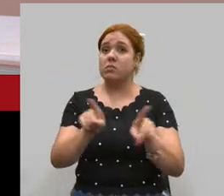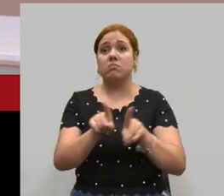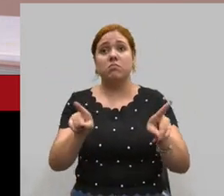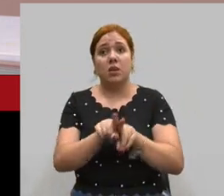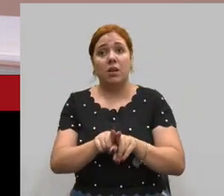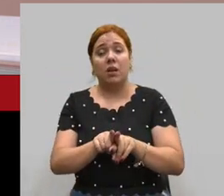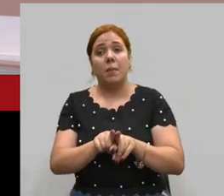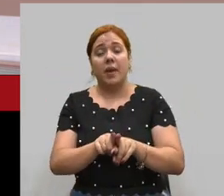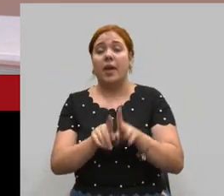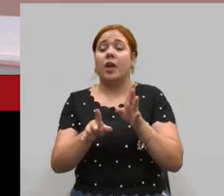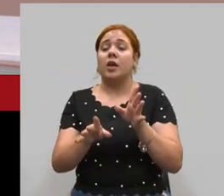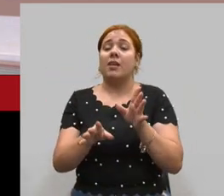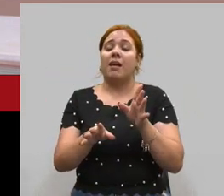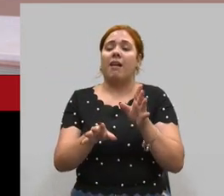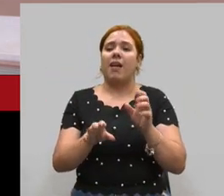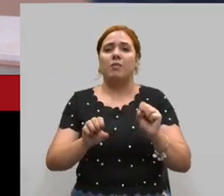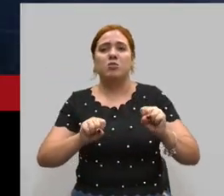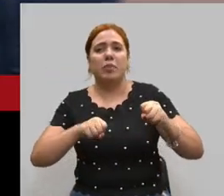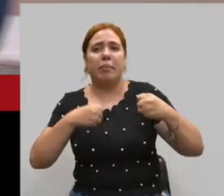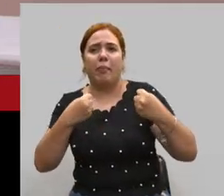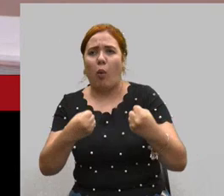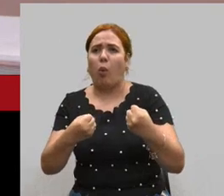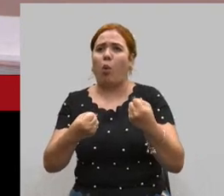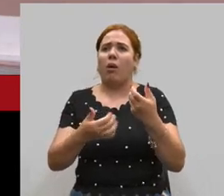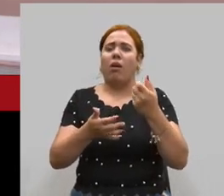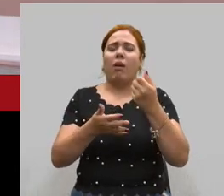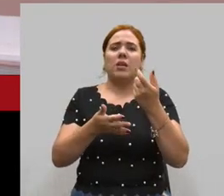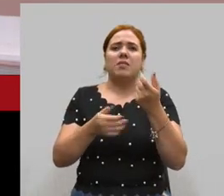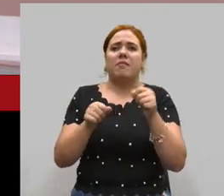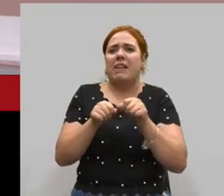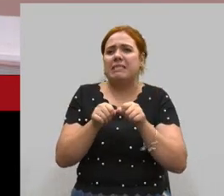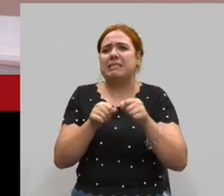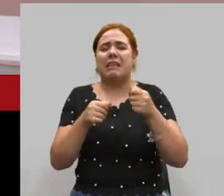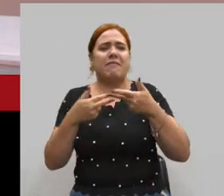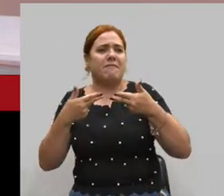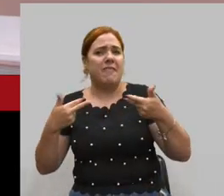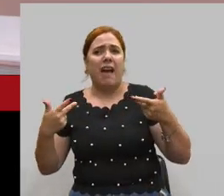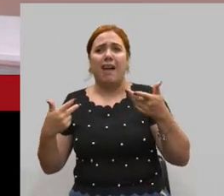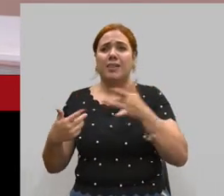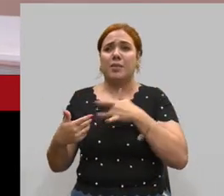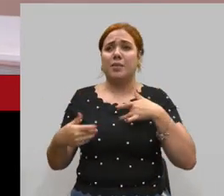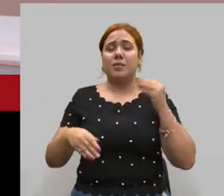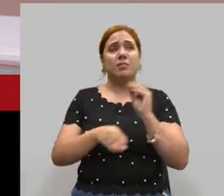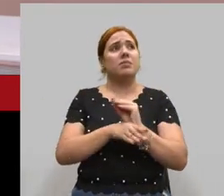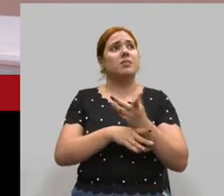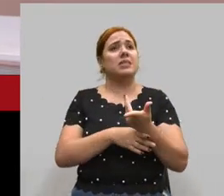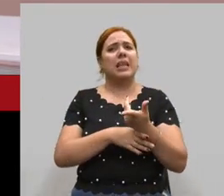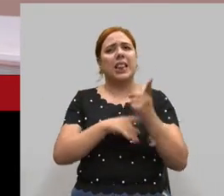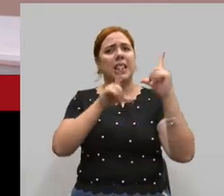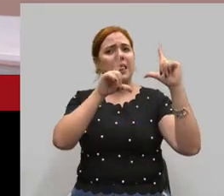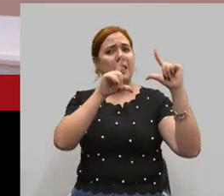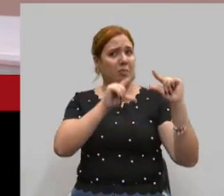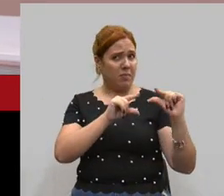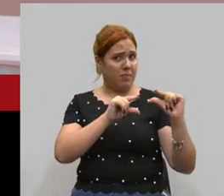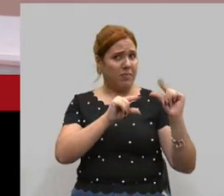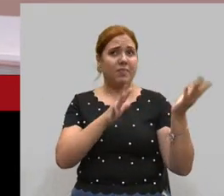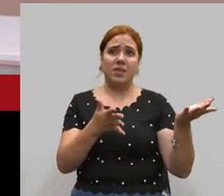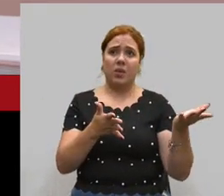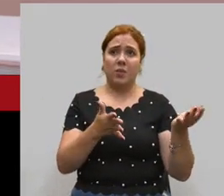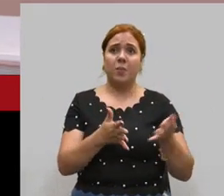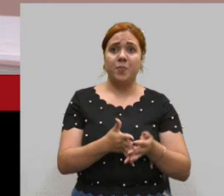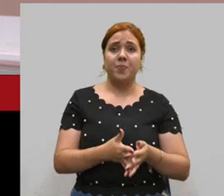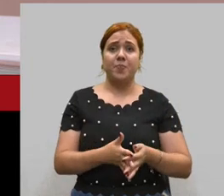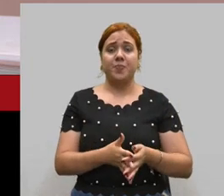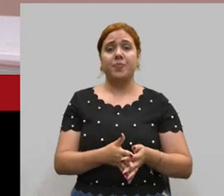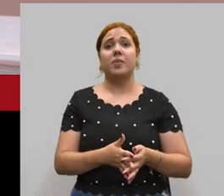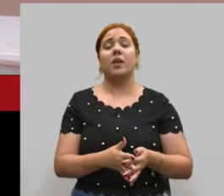reduzida então é uma oportunidade para reviver para renascer para reaprender para ressignificar as coisas e